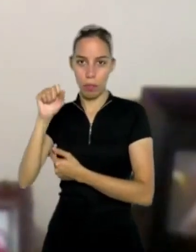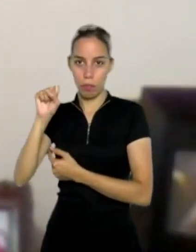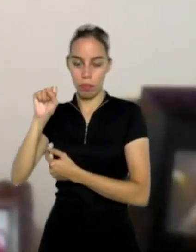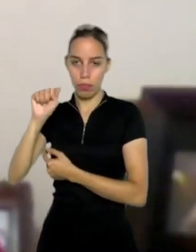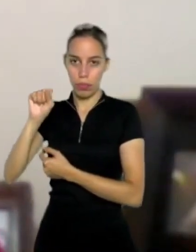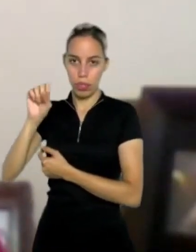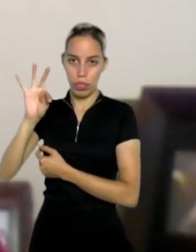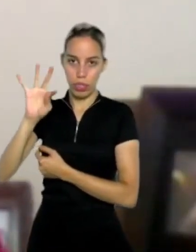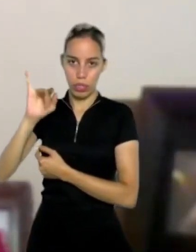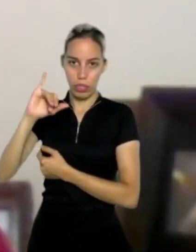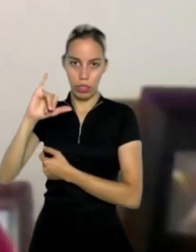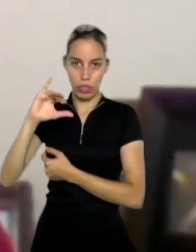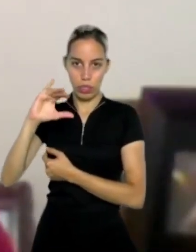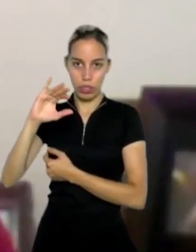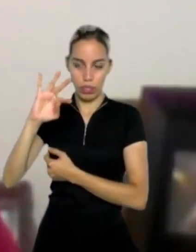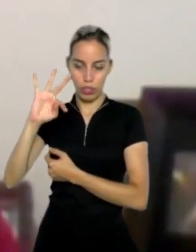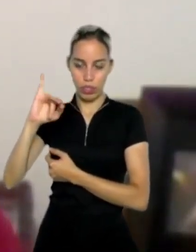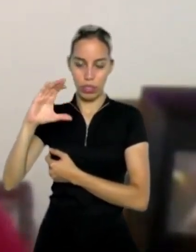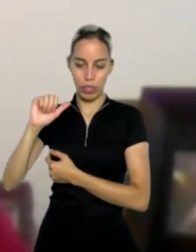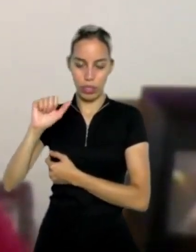fez a capa para mim.